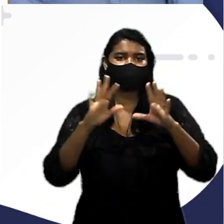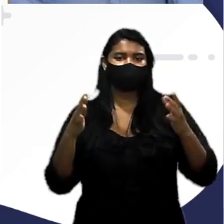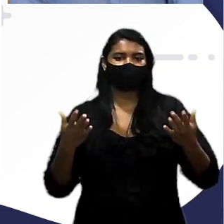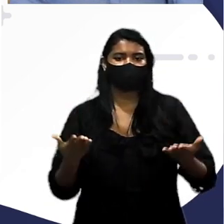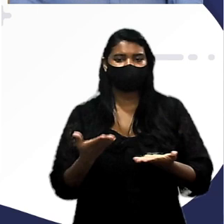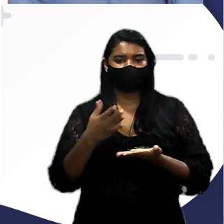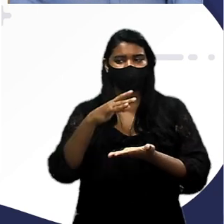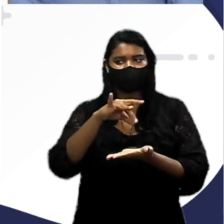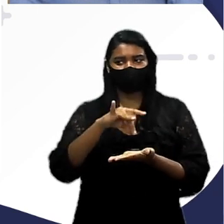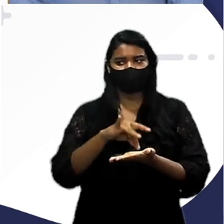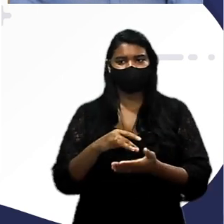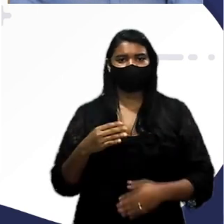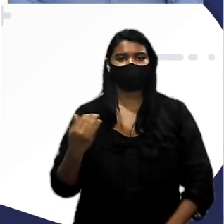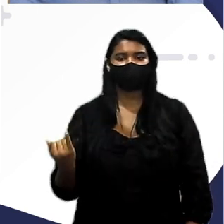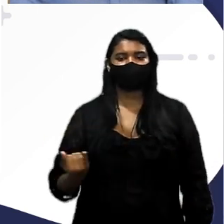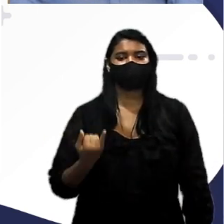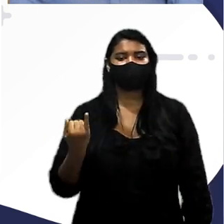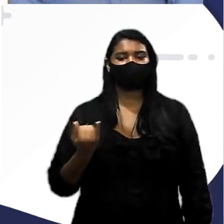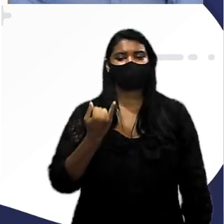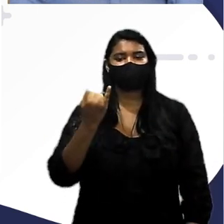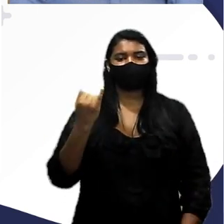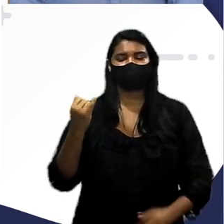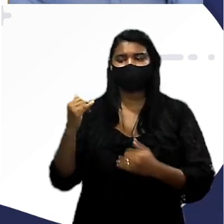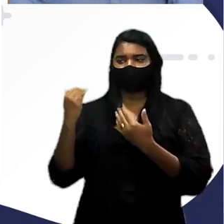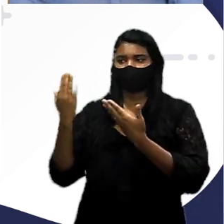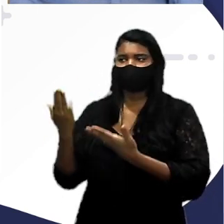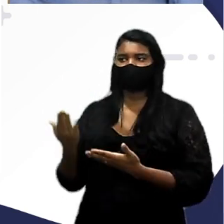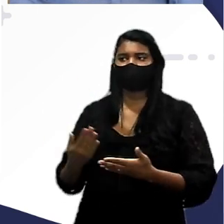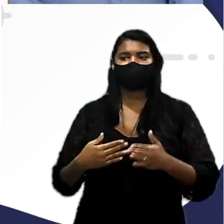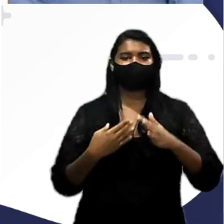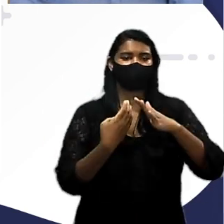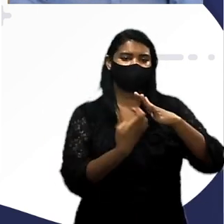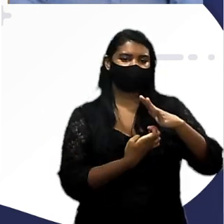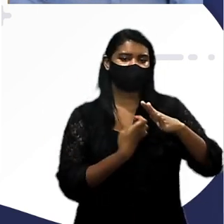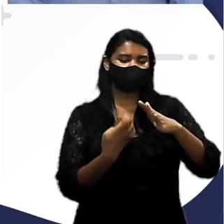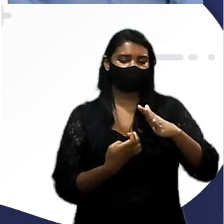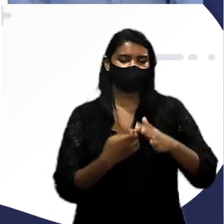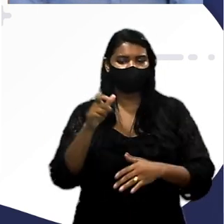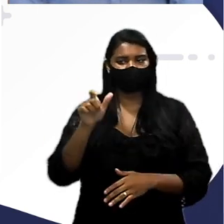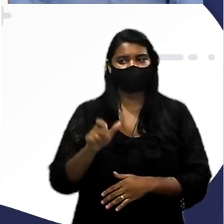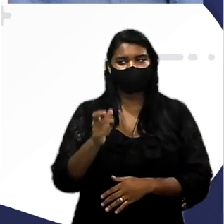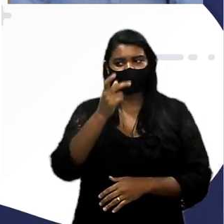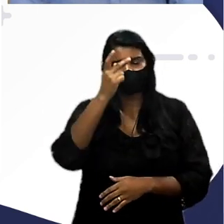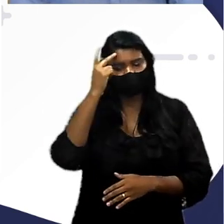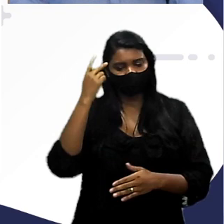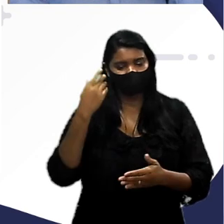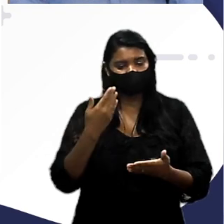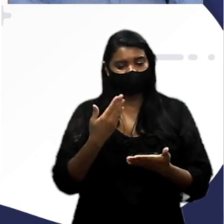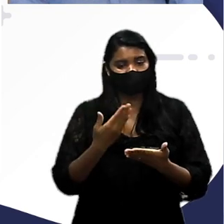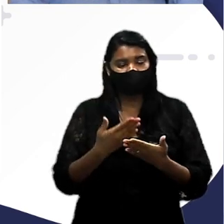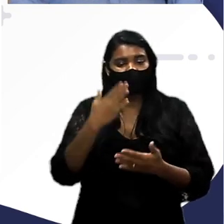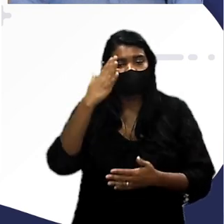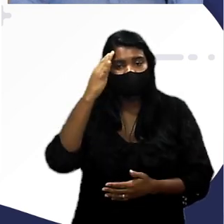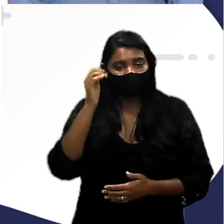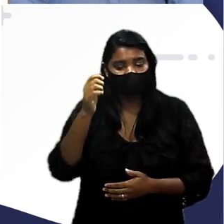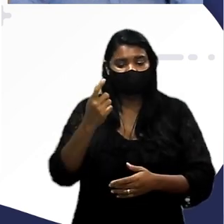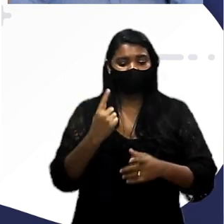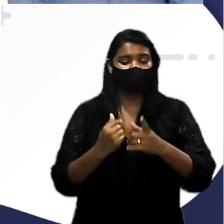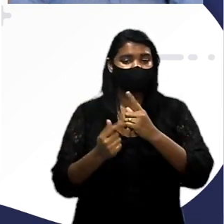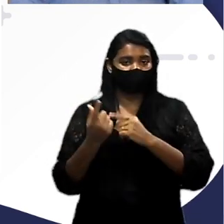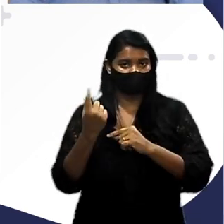elementos que são fundamentais dentro dessas empresas. O elemento pessoas, né? O reconhecimento do